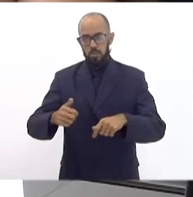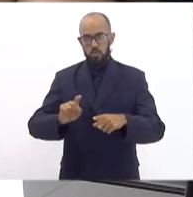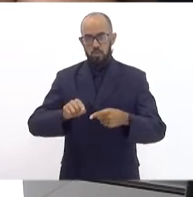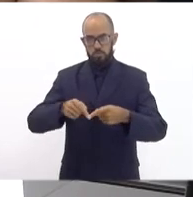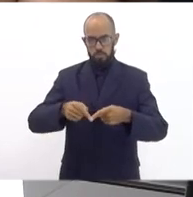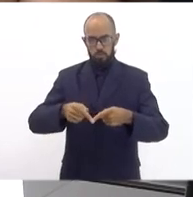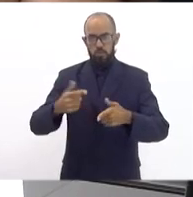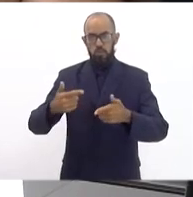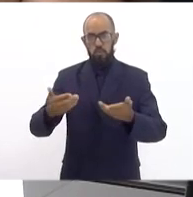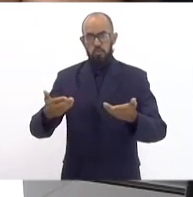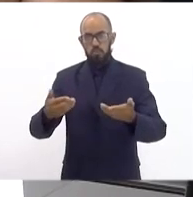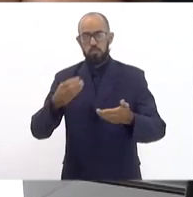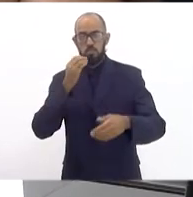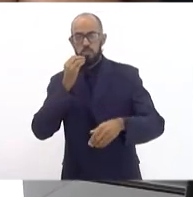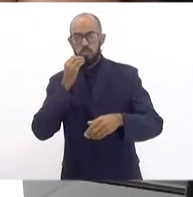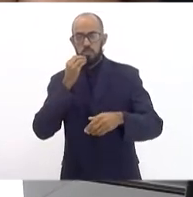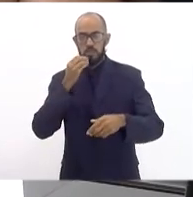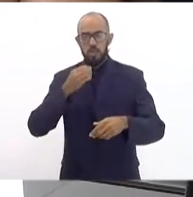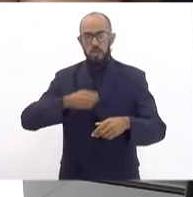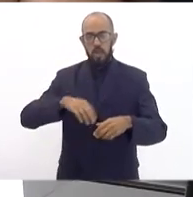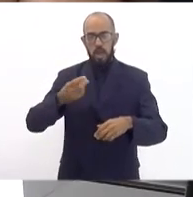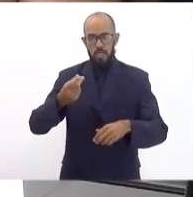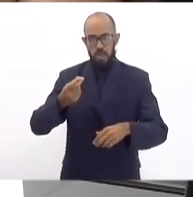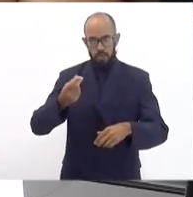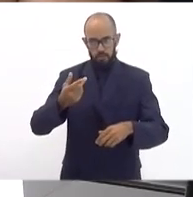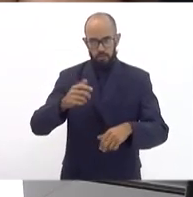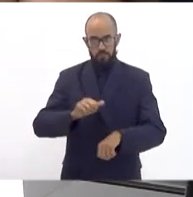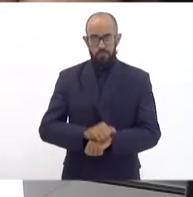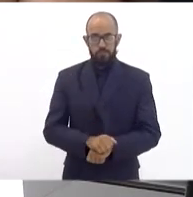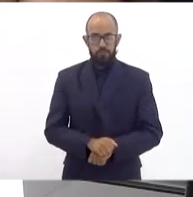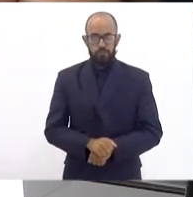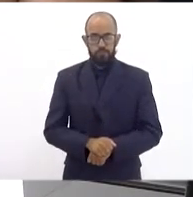tarifa. A segunda,